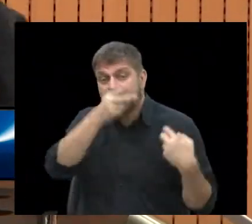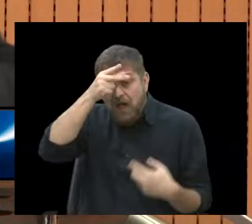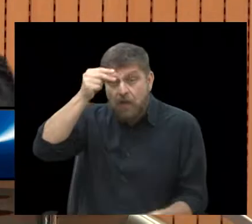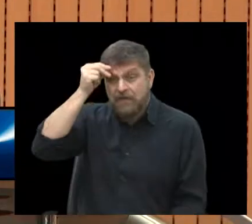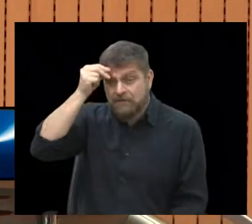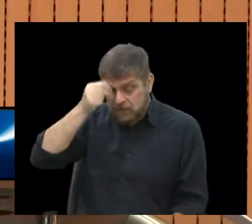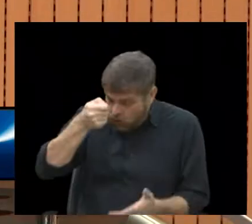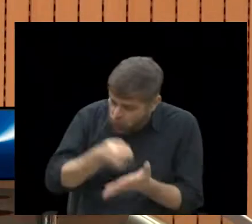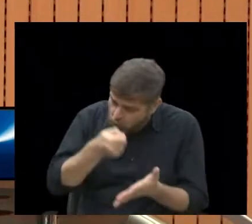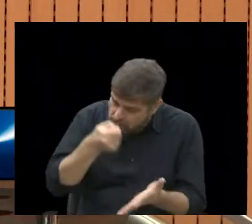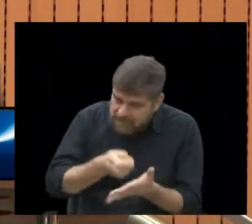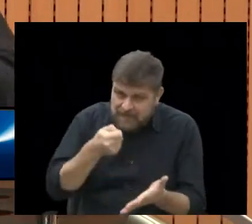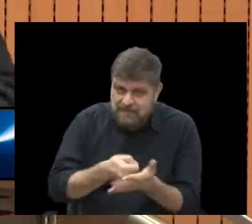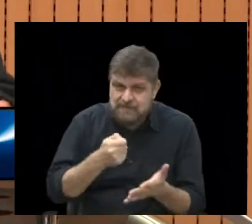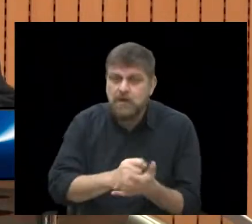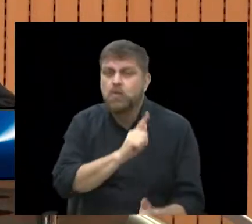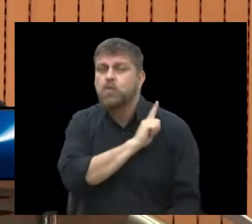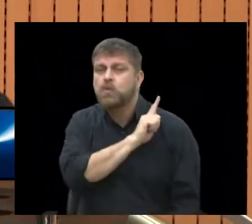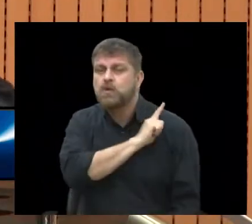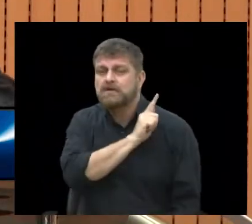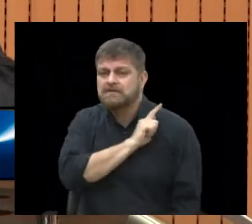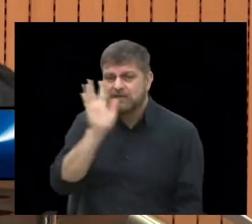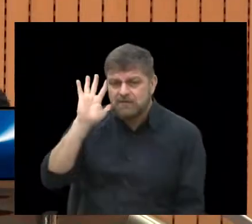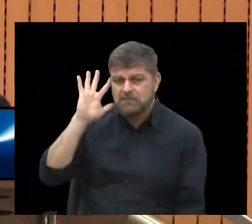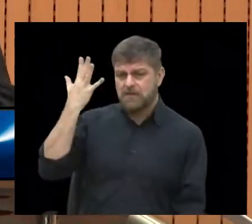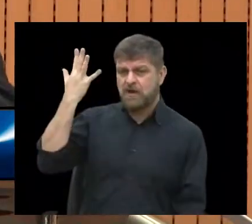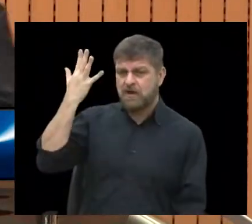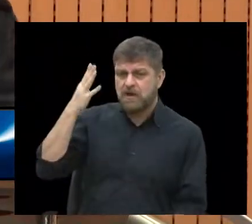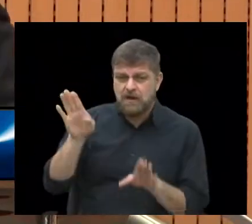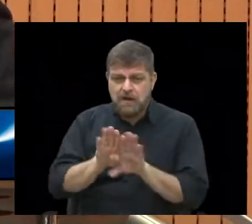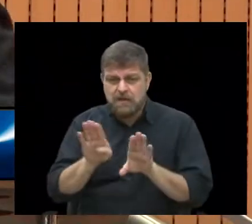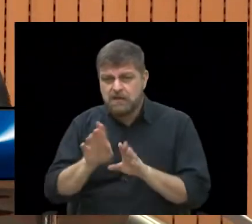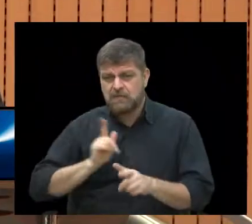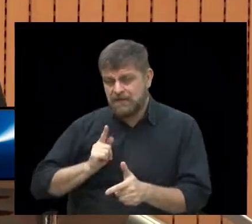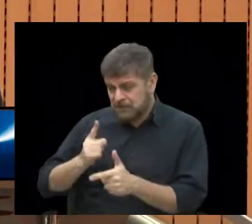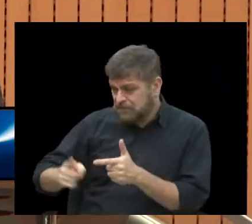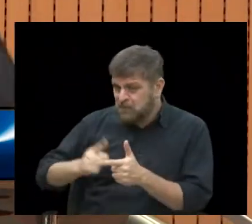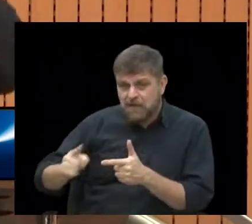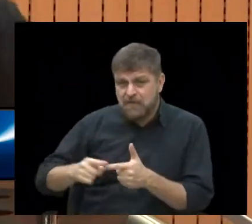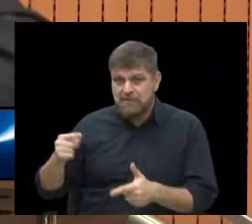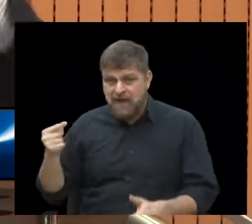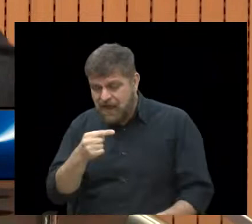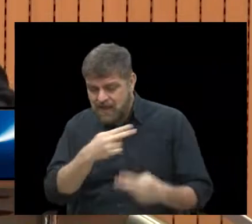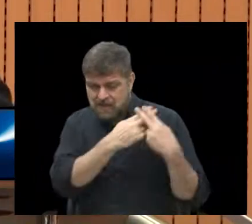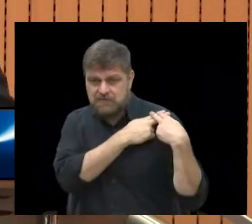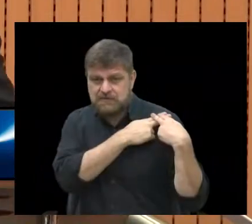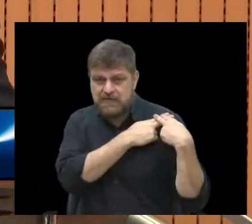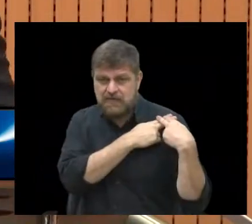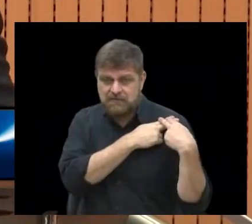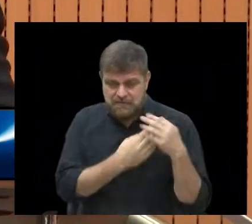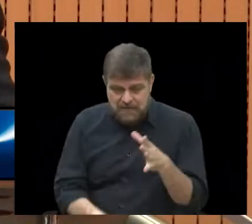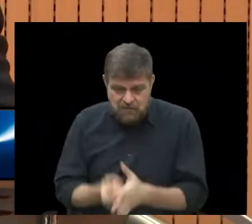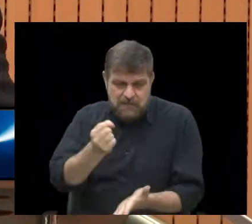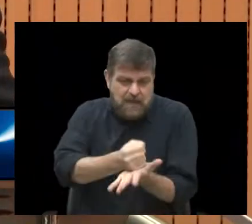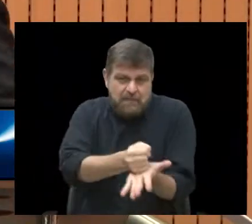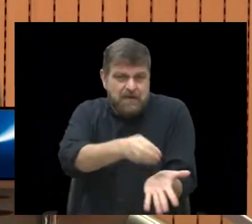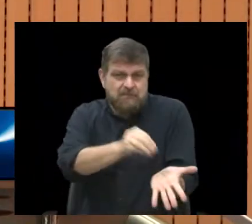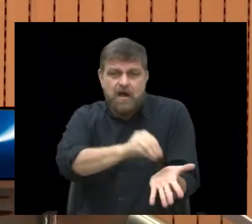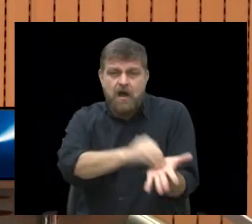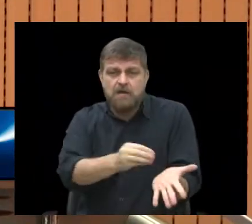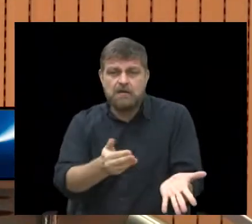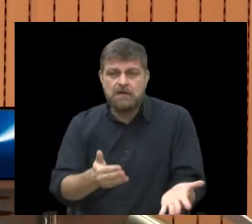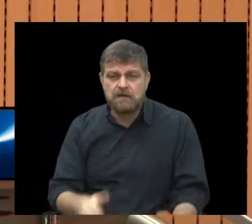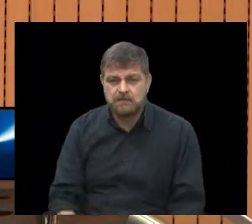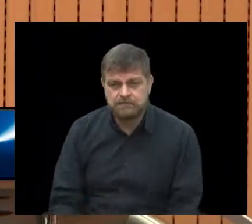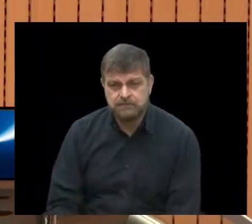é obrigação da gestão resolver isso e arcar com as consequências dessa falta enquanto isso acontece. Enquanto